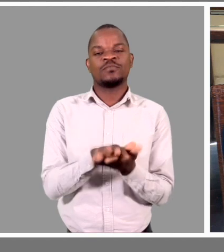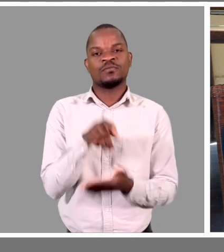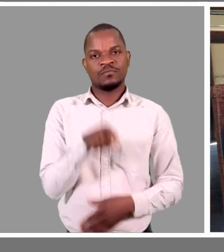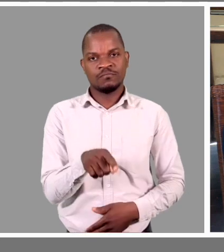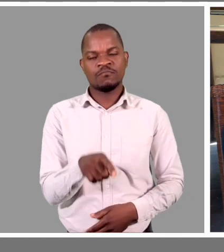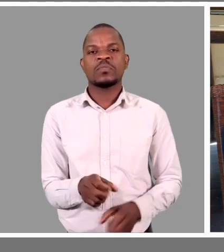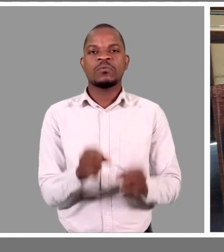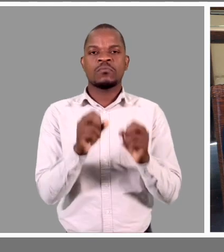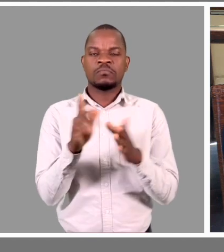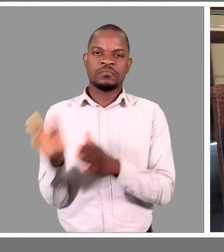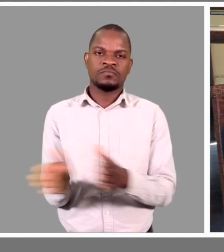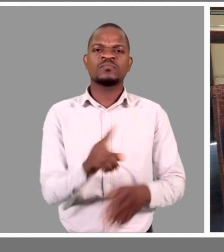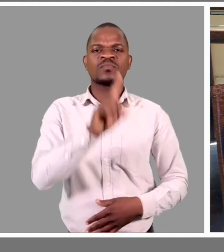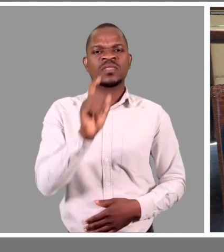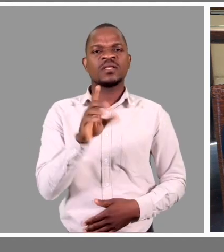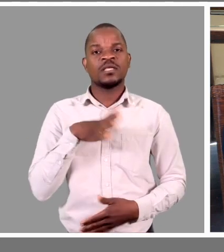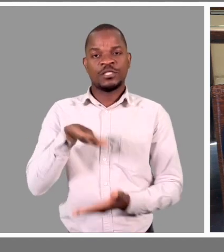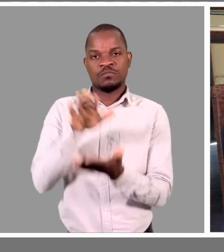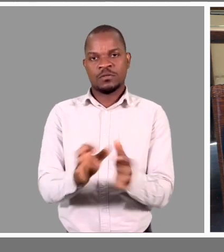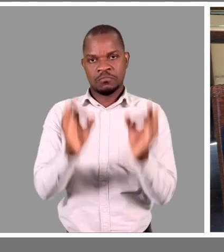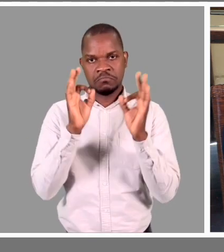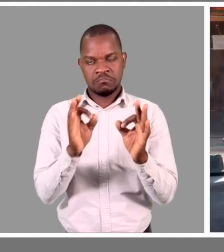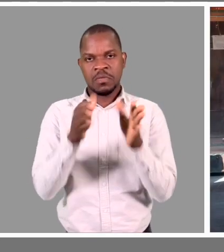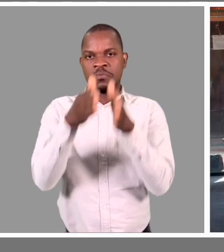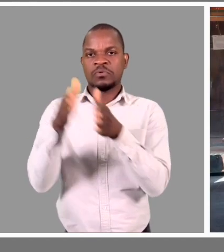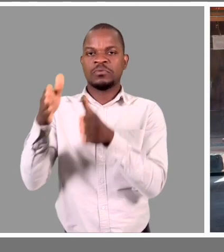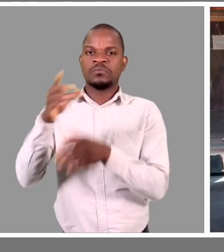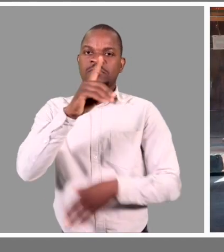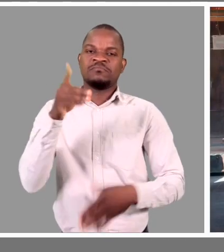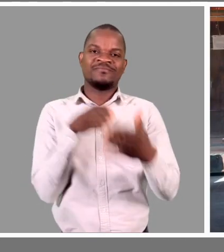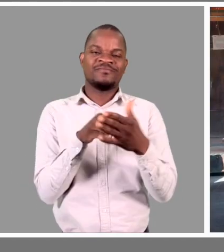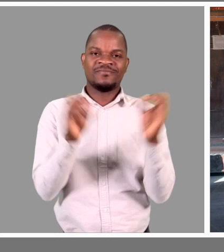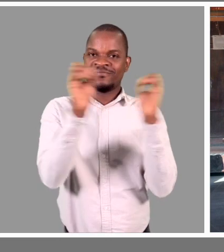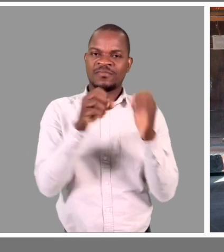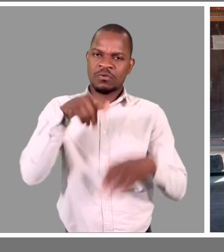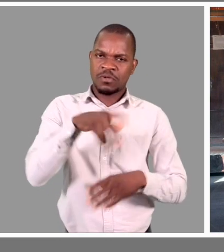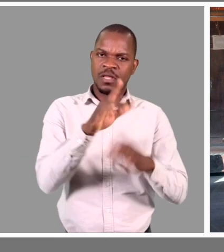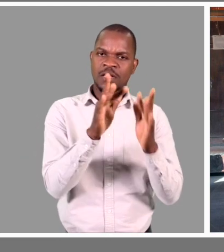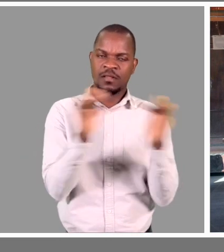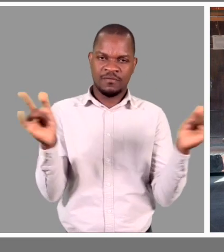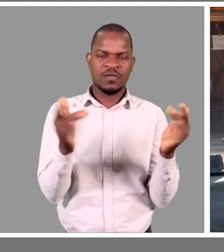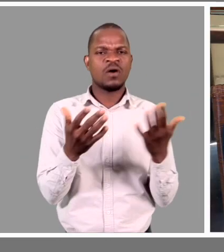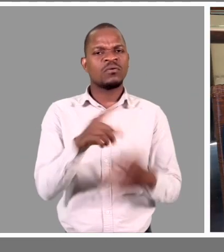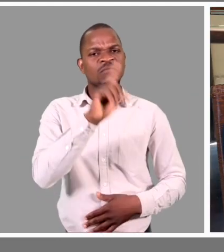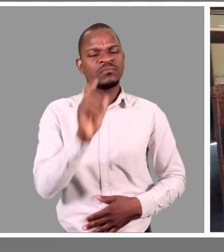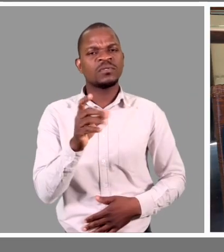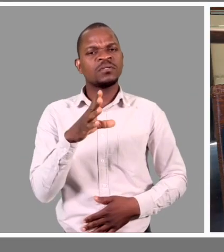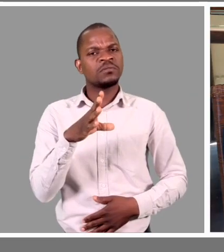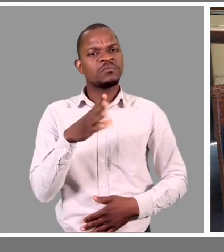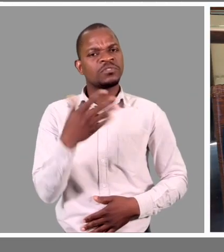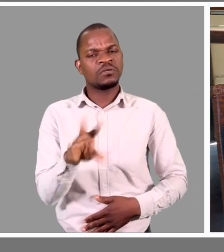talvez, além de ter o espaço acessível, nunca pensaram em ter também pessoas com deficiência a contribuir,